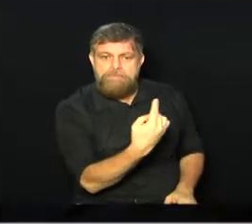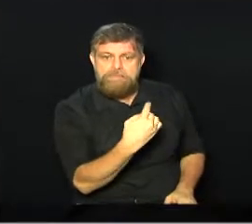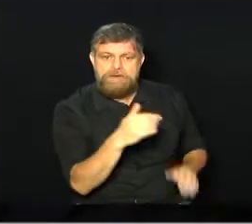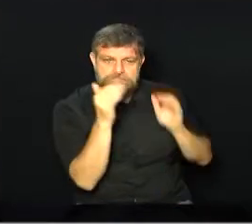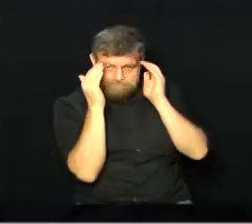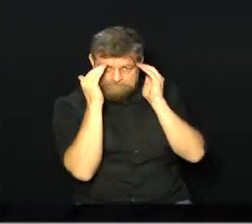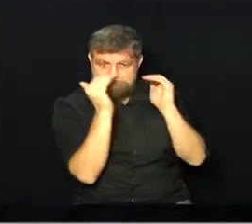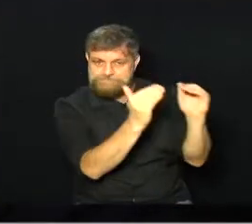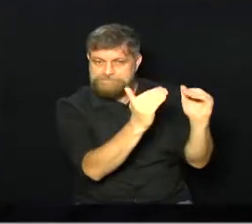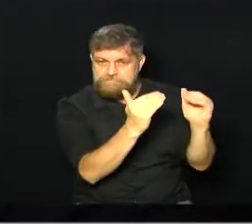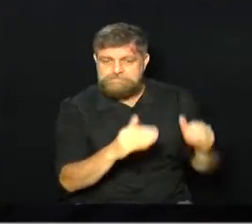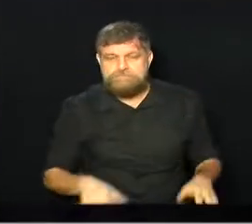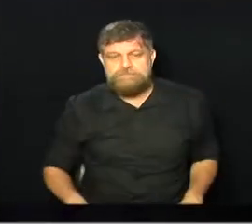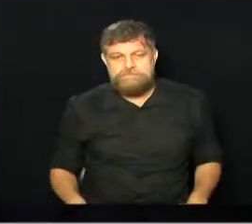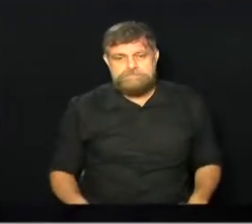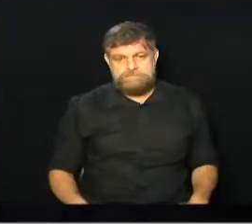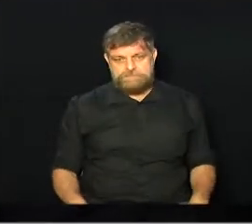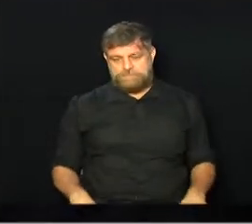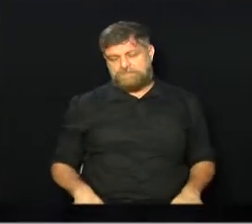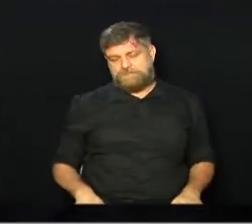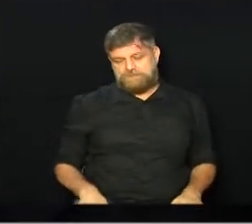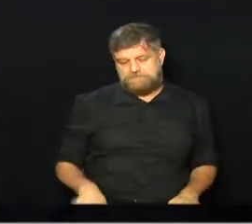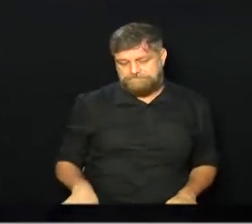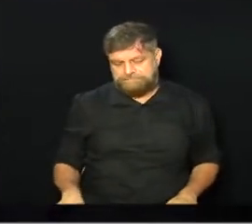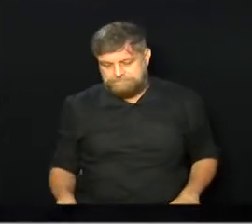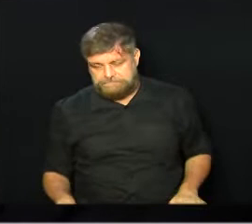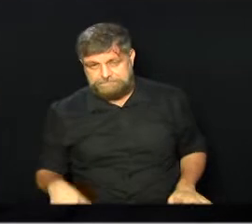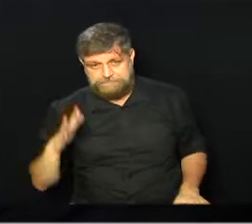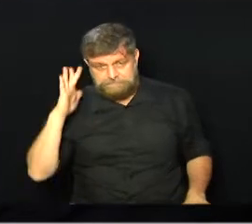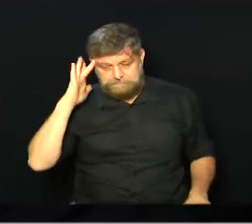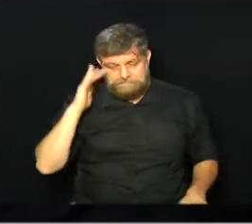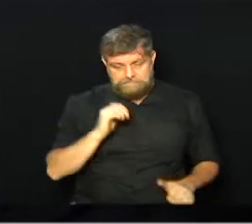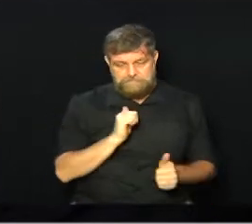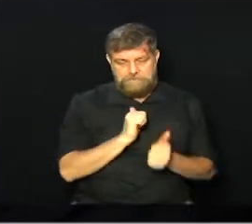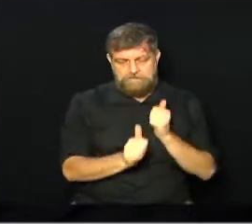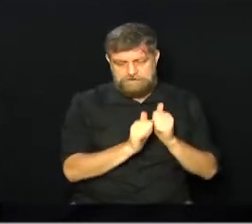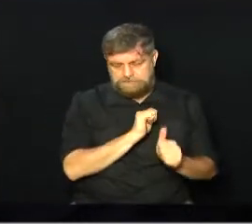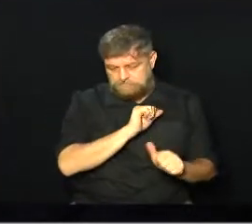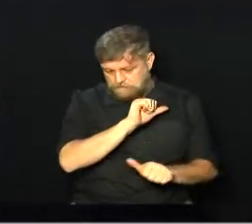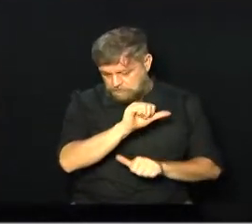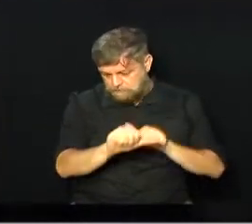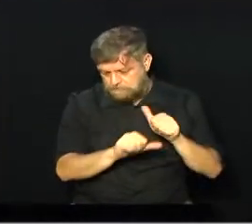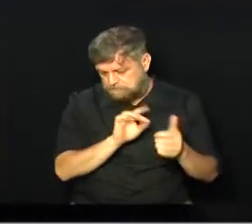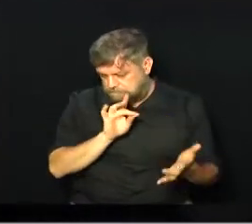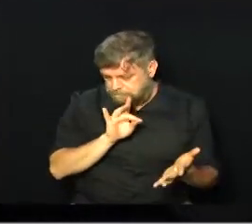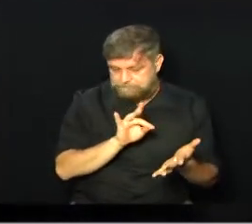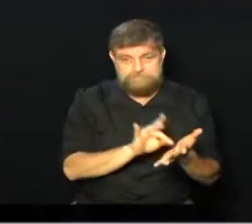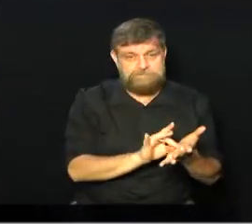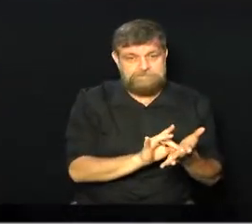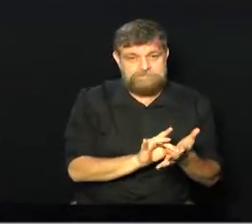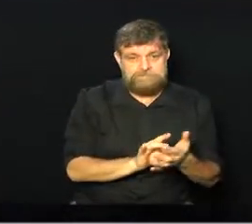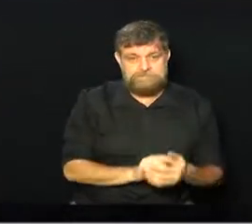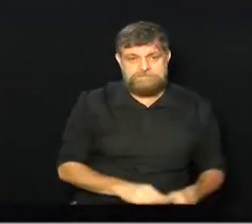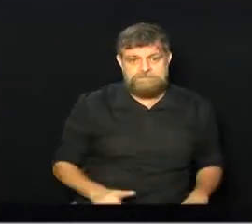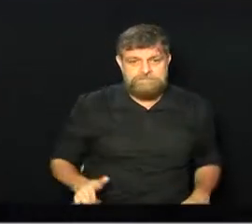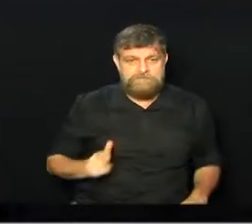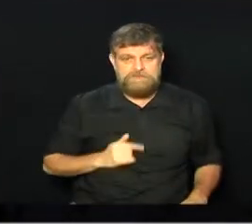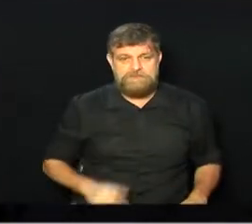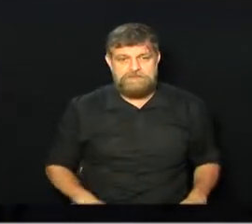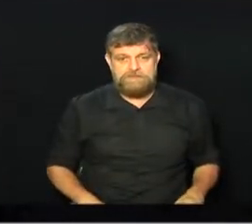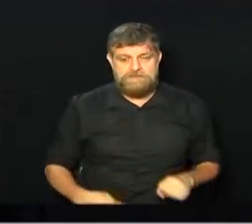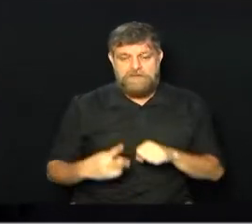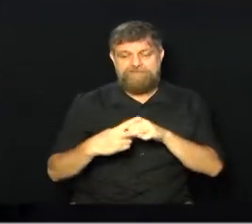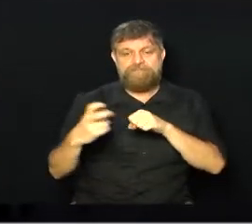Olha, eu acho que essa parte que mudou o futebol, mudou mesmo. Mas mudou, que nem você falou, mais no vocabulário,